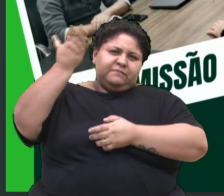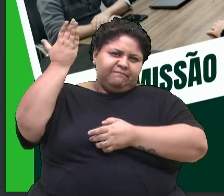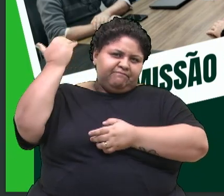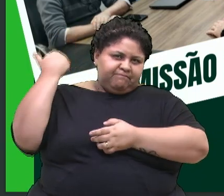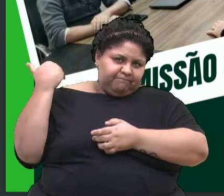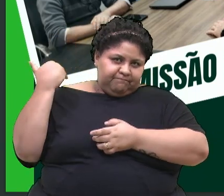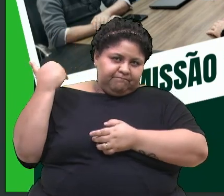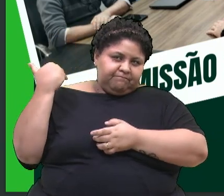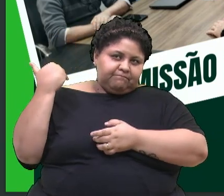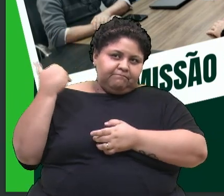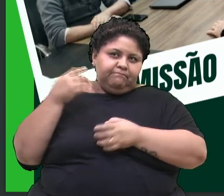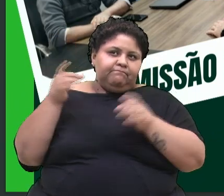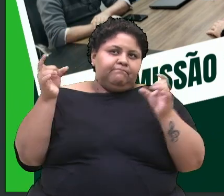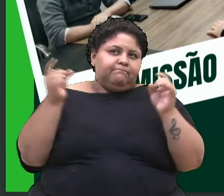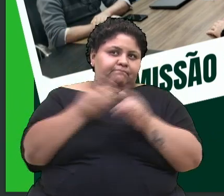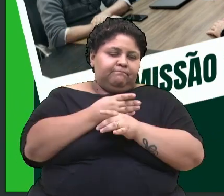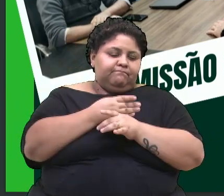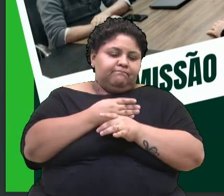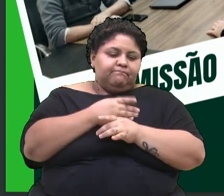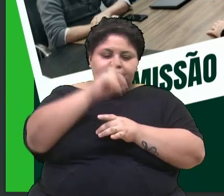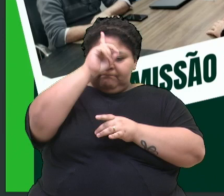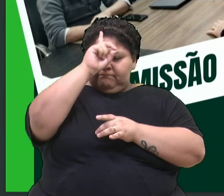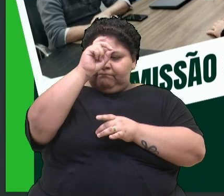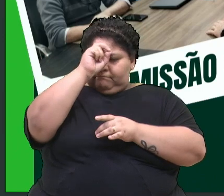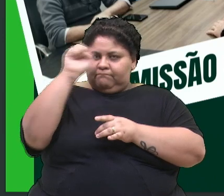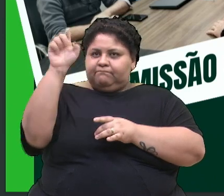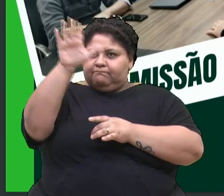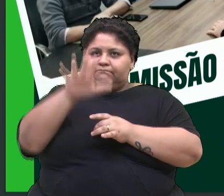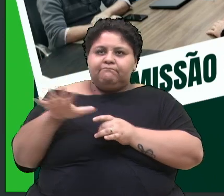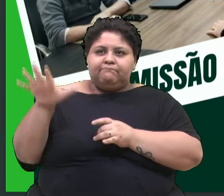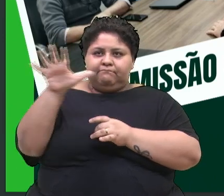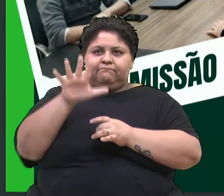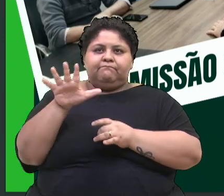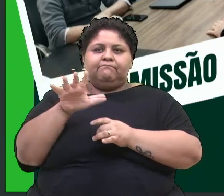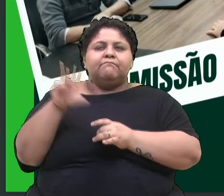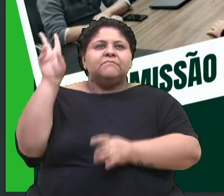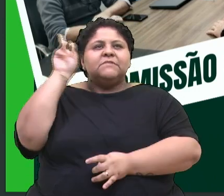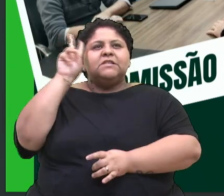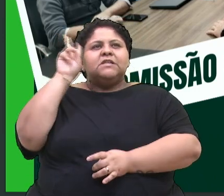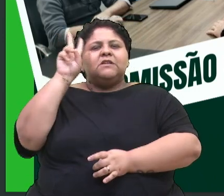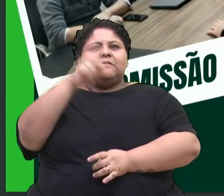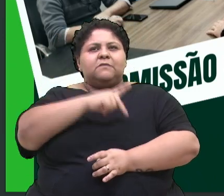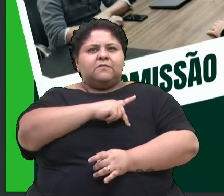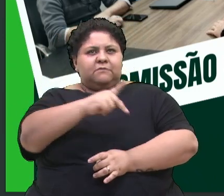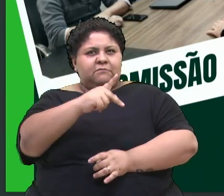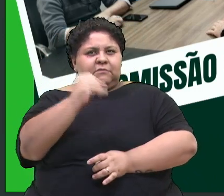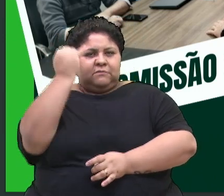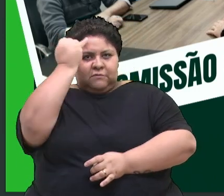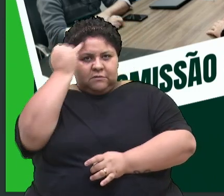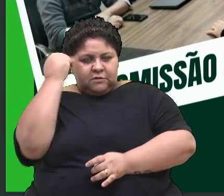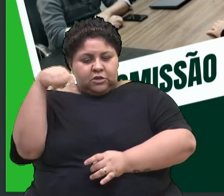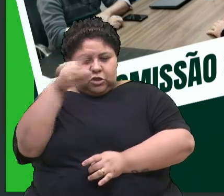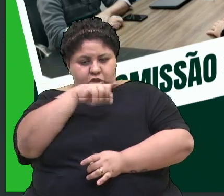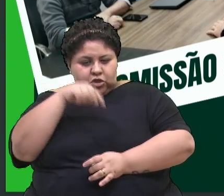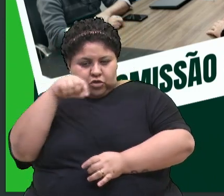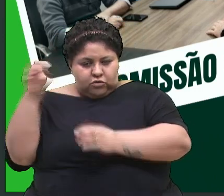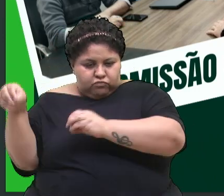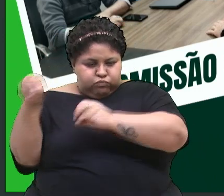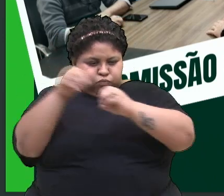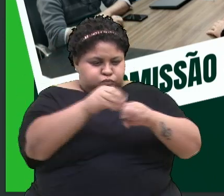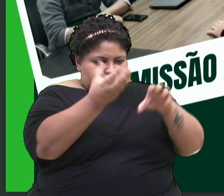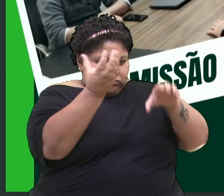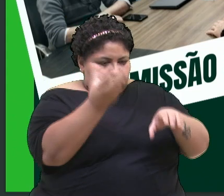a conclusão do Hospital Geral. E eu lembro, o presidente Zé D'Ambrosio, que nós fomos a Brasília com uma